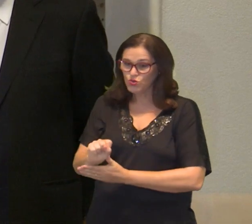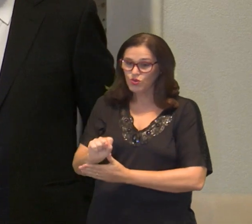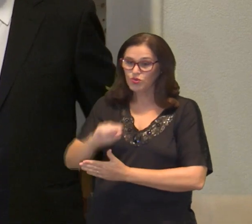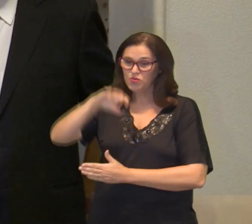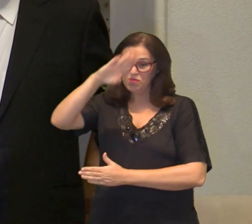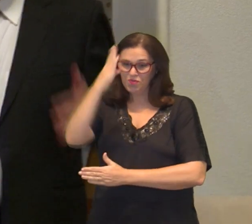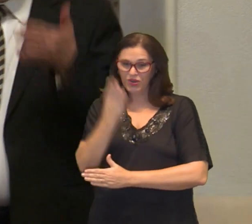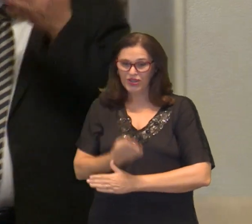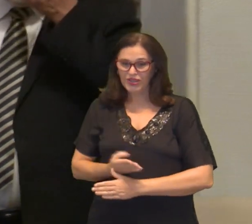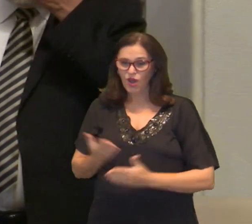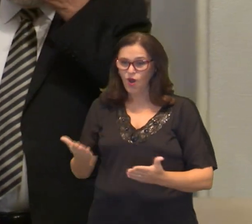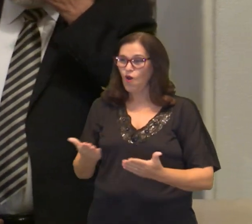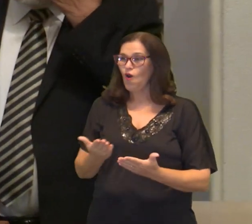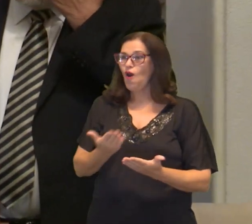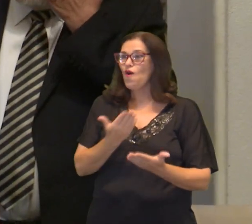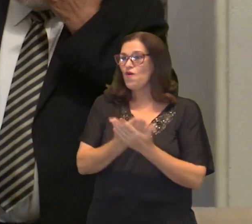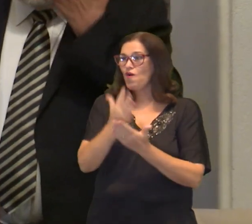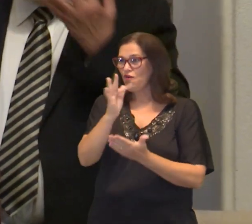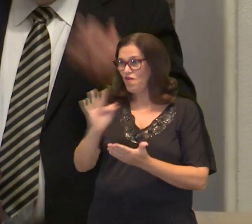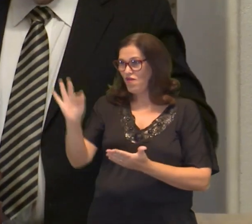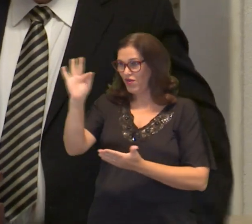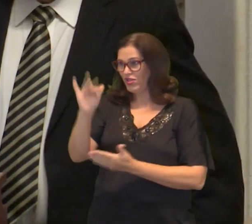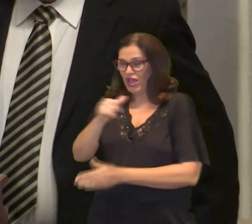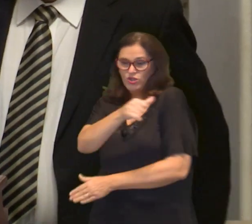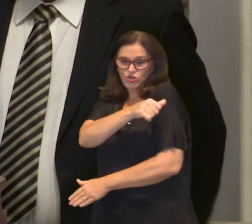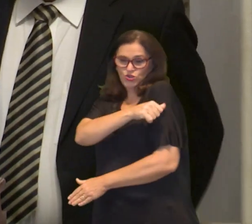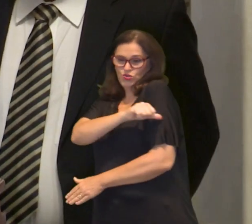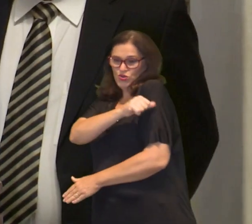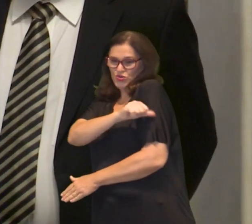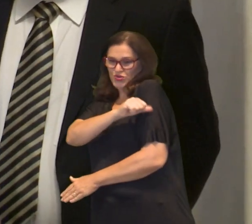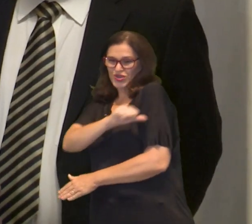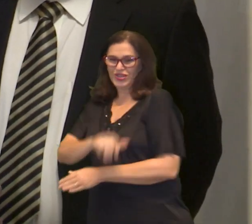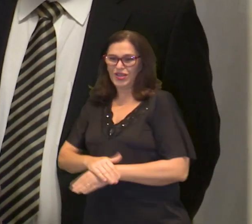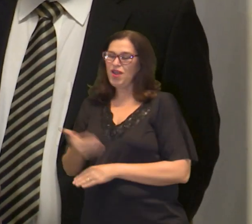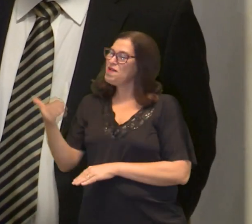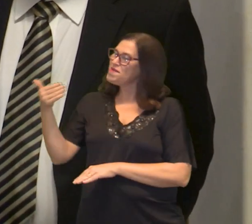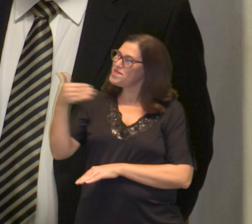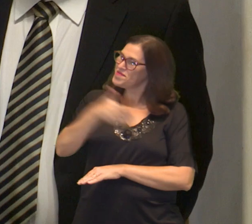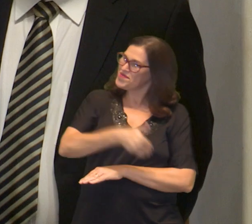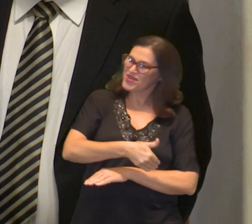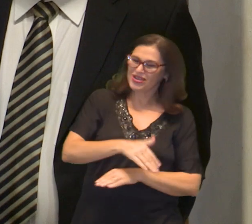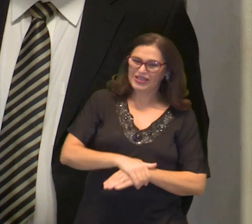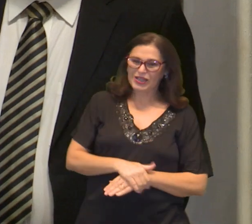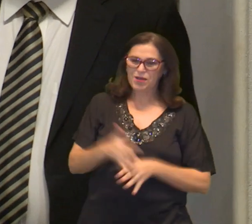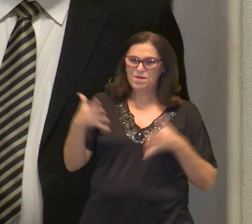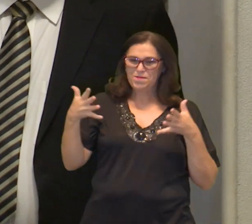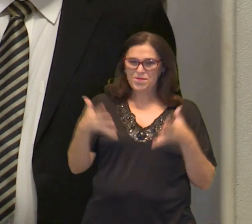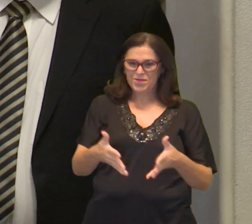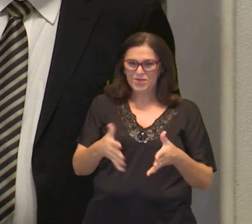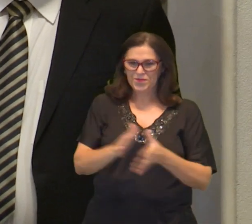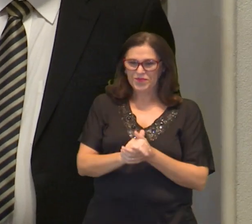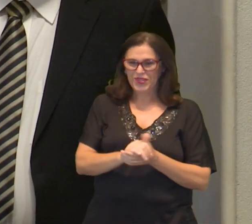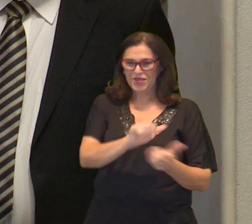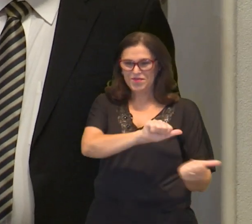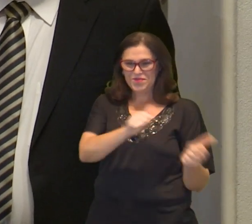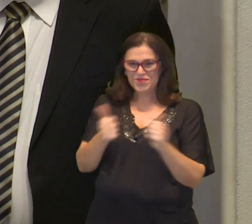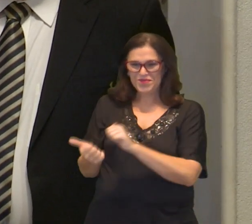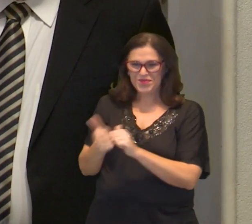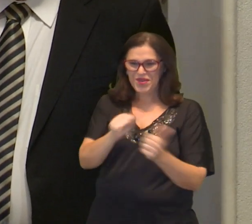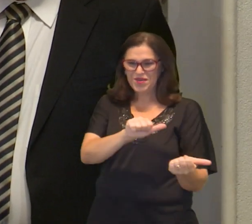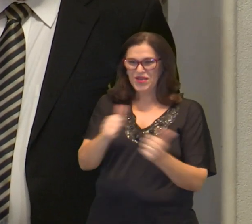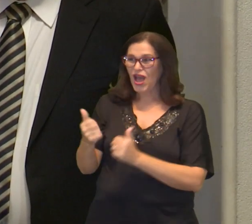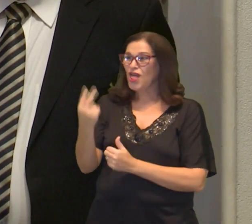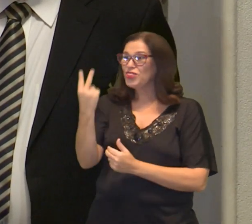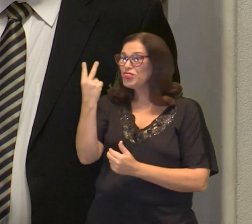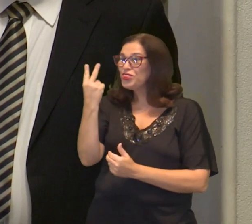hoje Faculdade Teológica Batista do Rio de Janeiro. Ele veio porque ele participará dos batismos, batizando seus